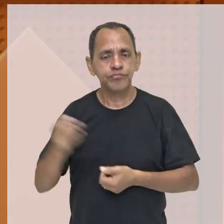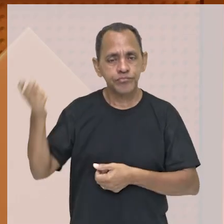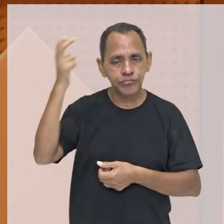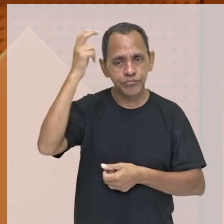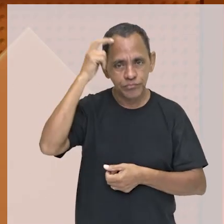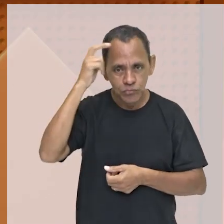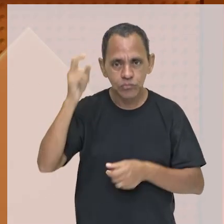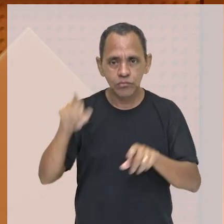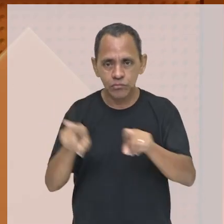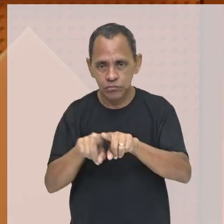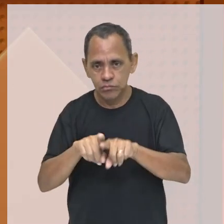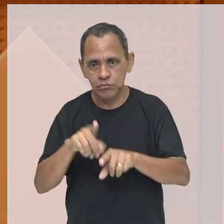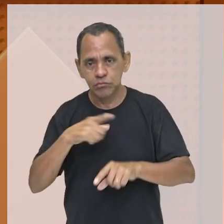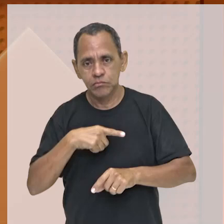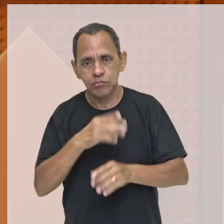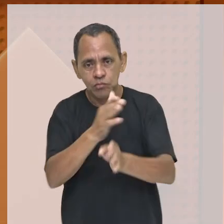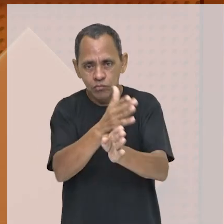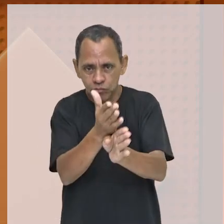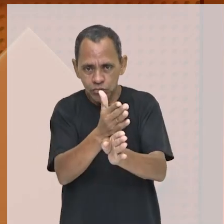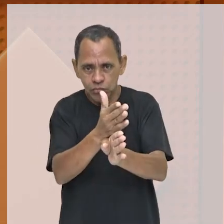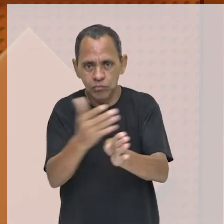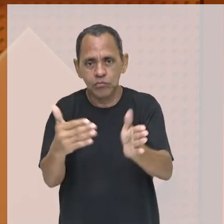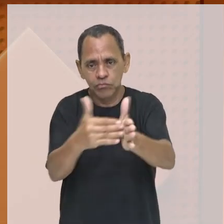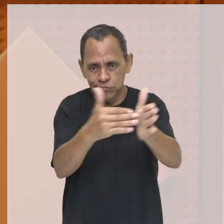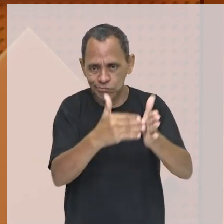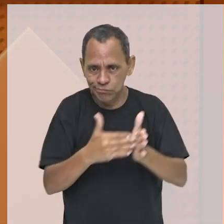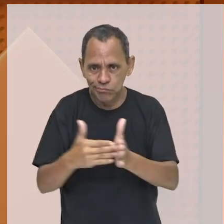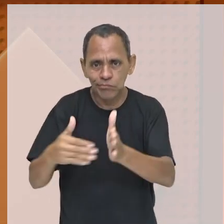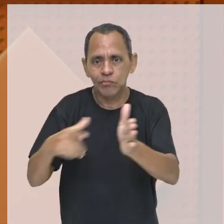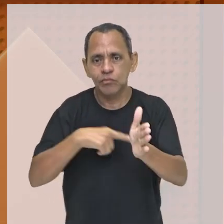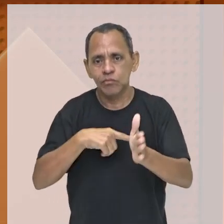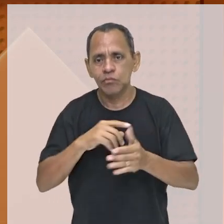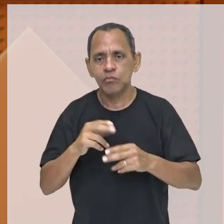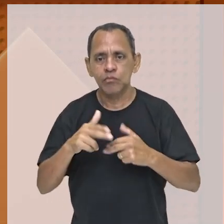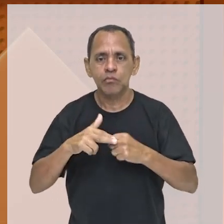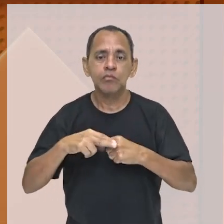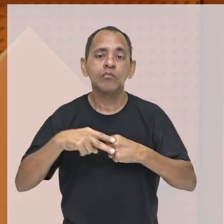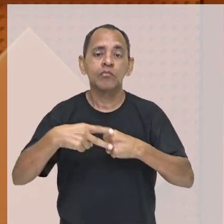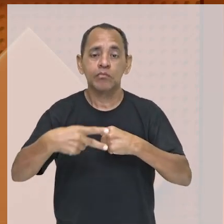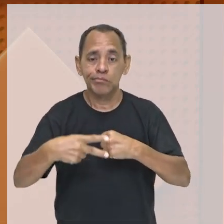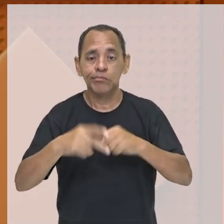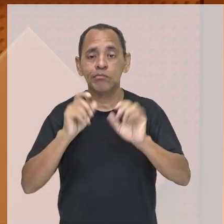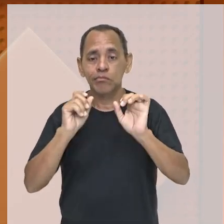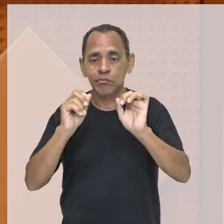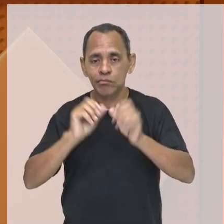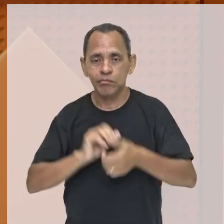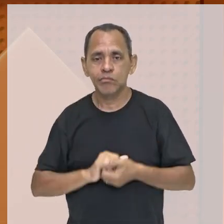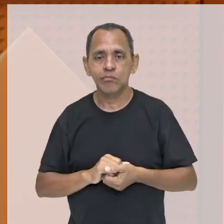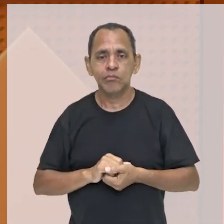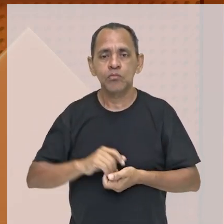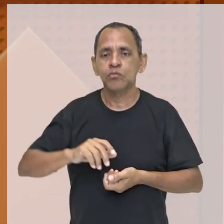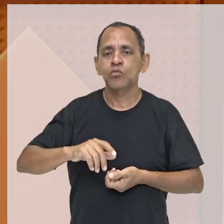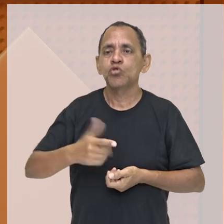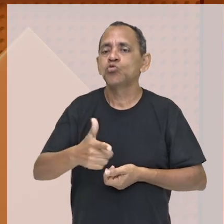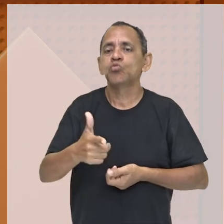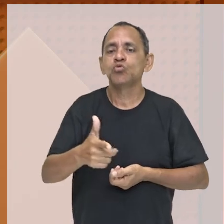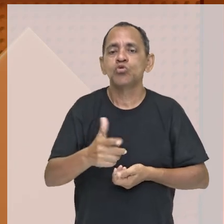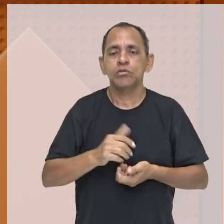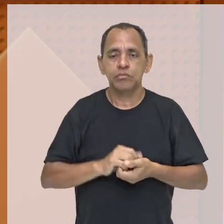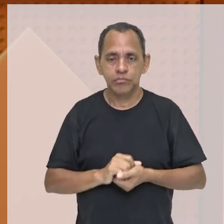determinadas fronteiras. E aí, em consequência disso, em consequência de não haver a